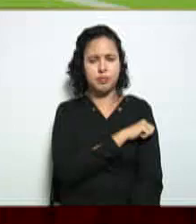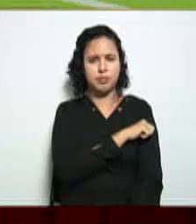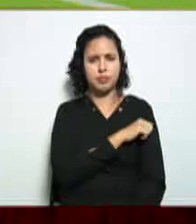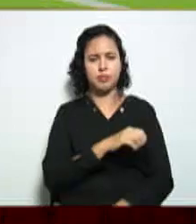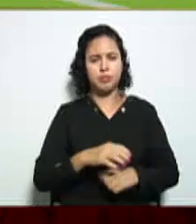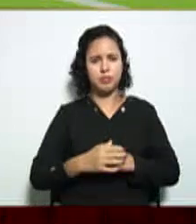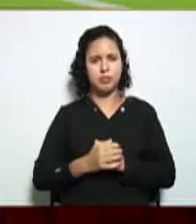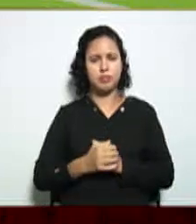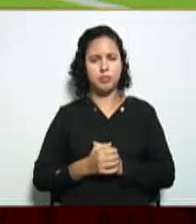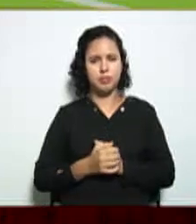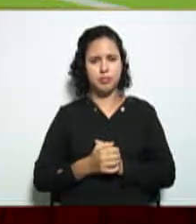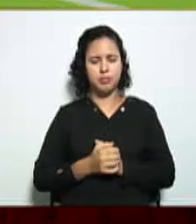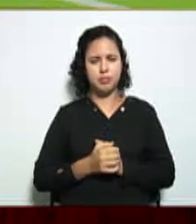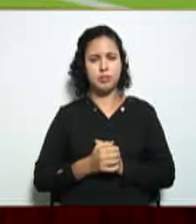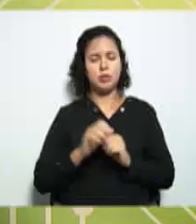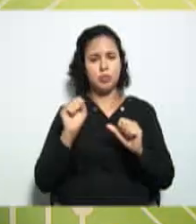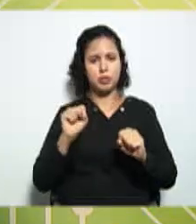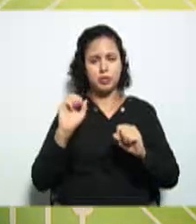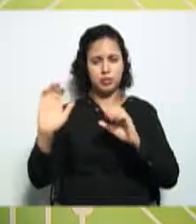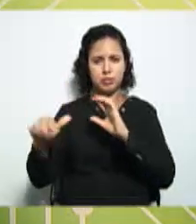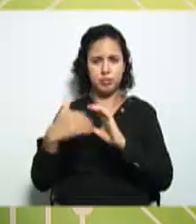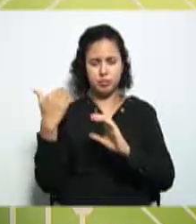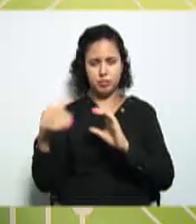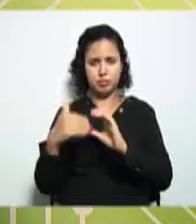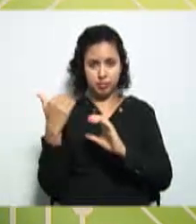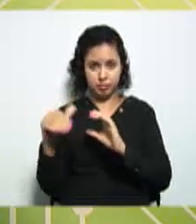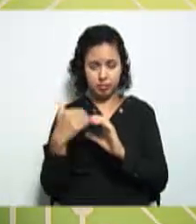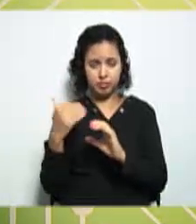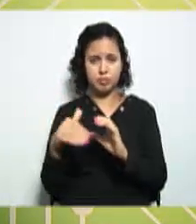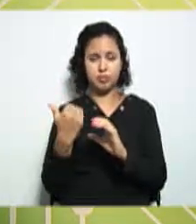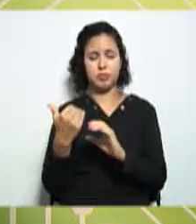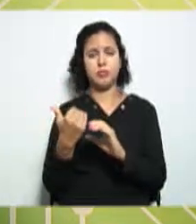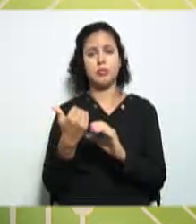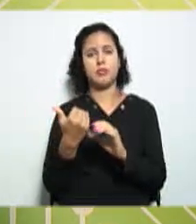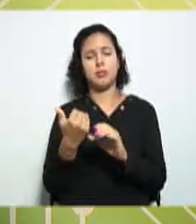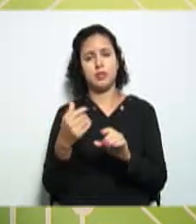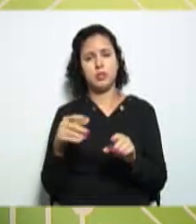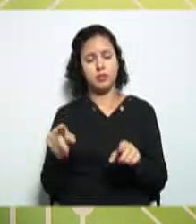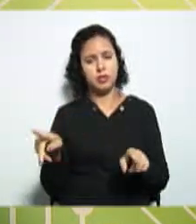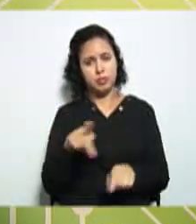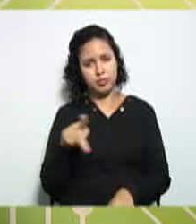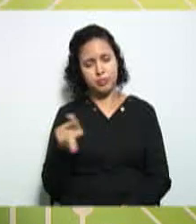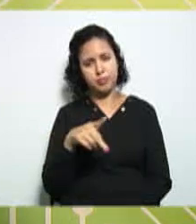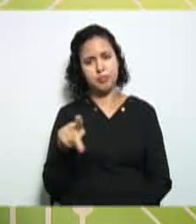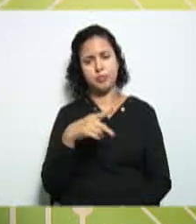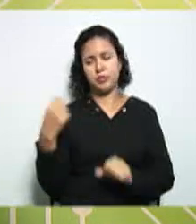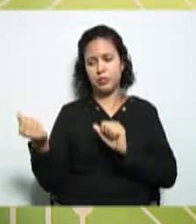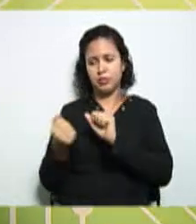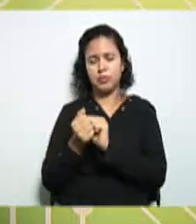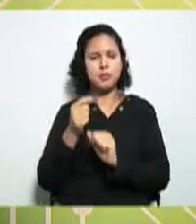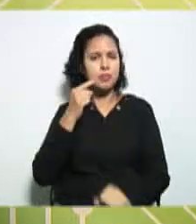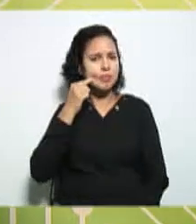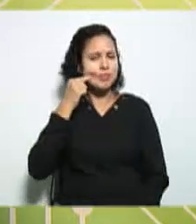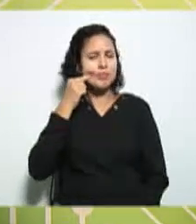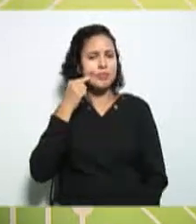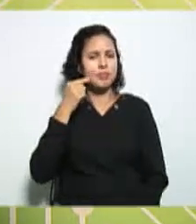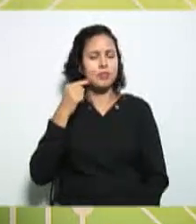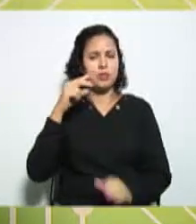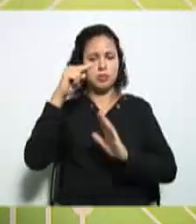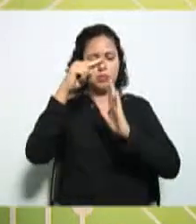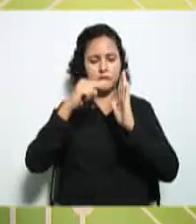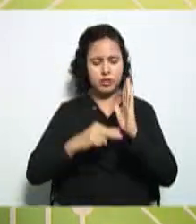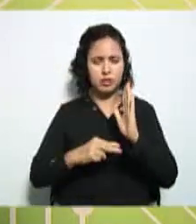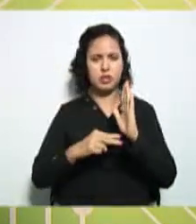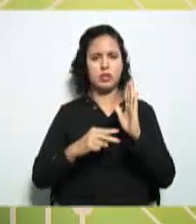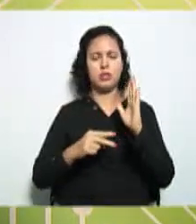essas respostas. Pode mandar, né, as suas contribuições, que a professora Anabela está aqui e a gente vai ler e vai